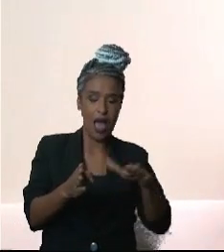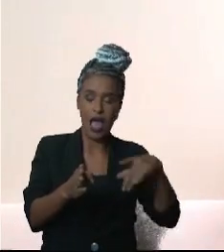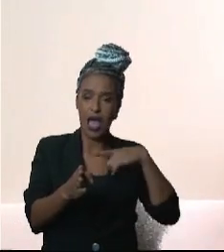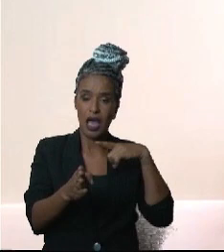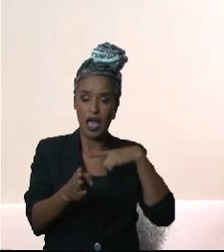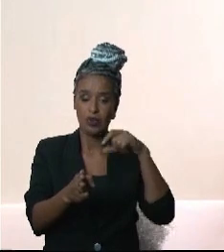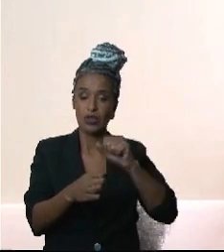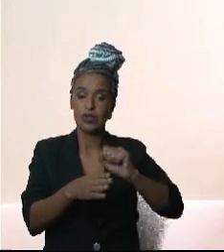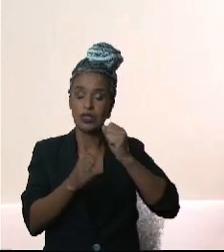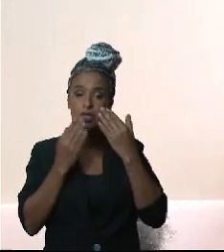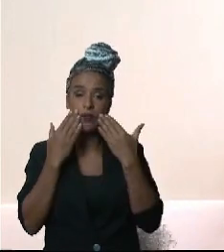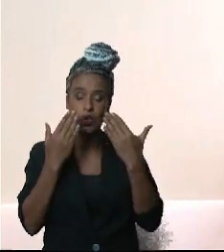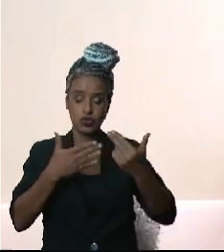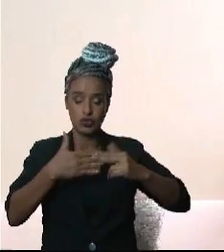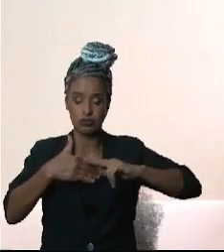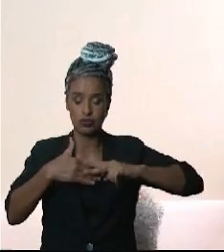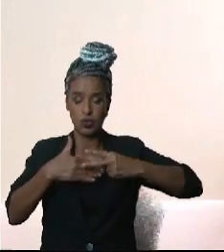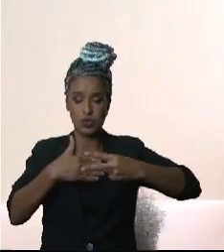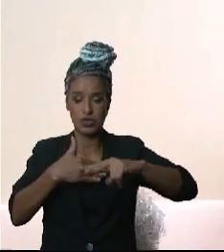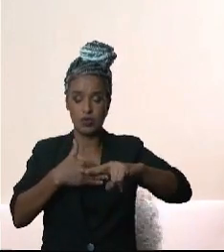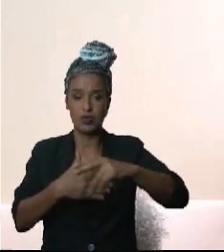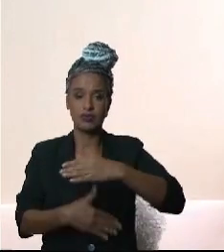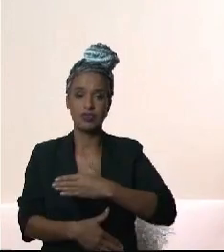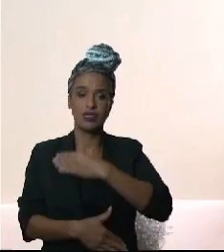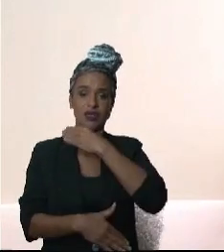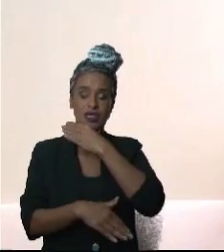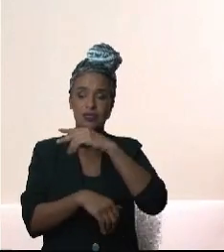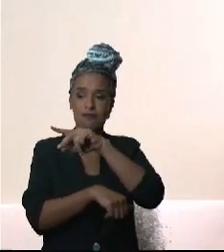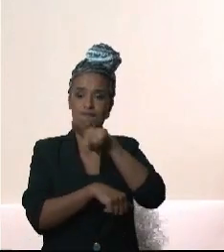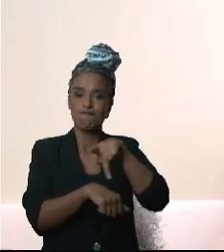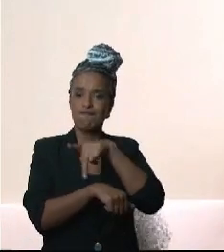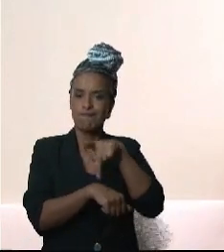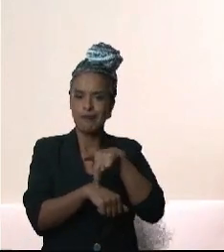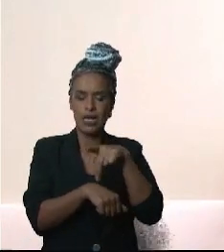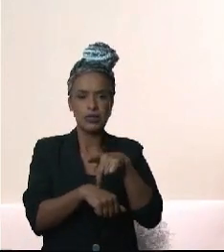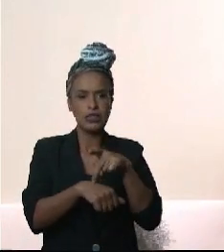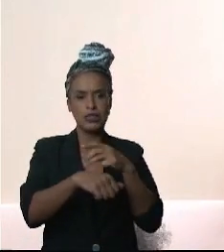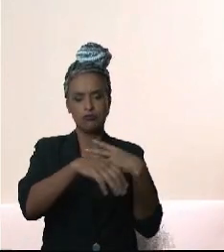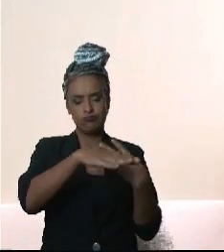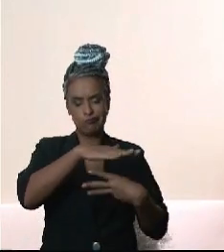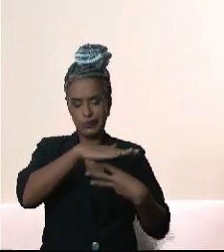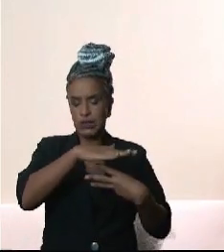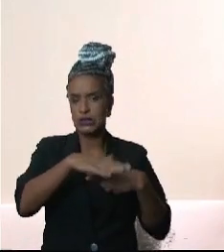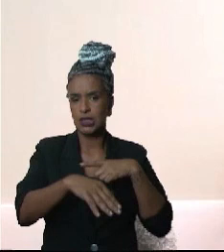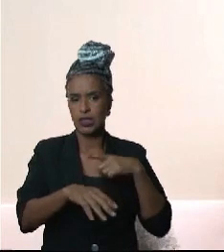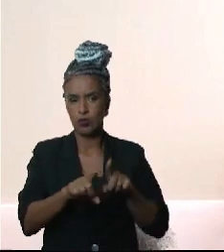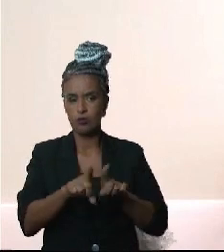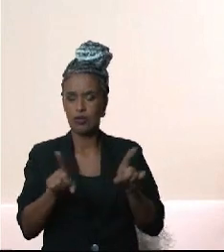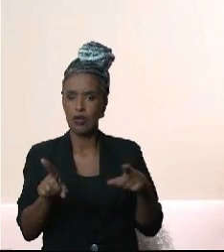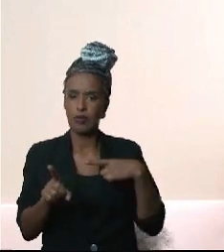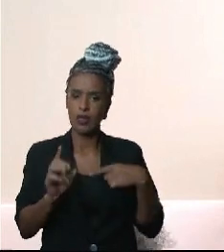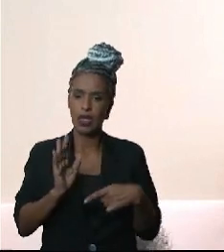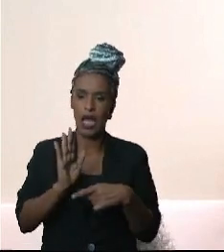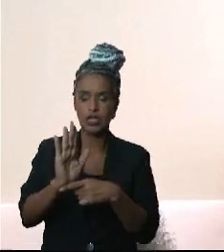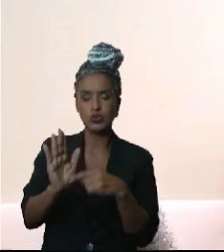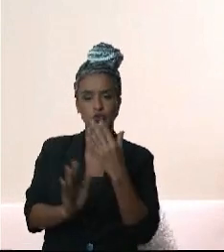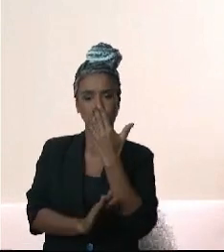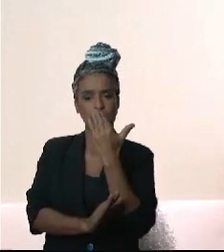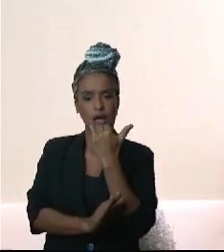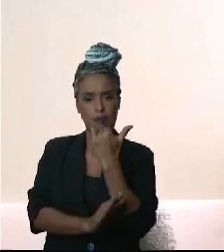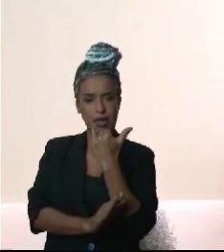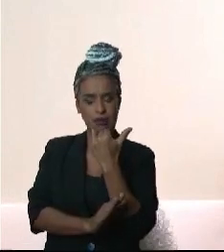avaliar as consequências da crise em países terceiros no que diz respeito à ajuda